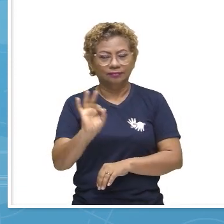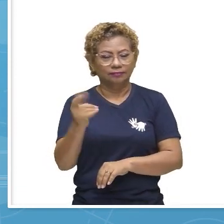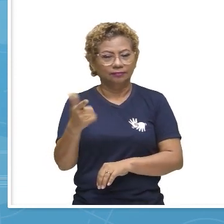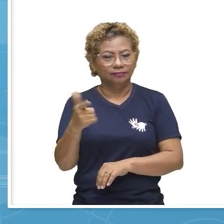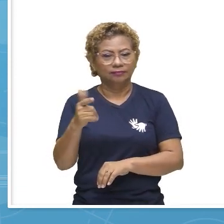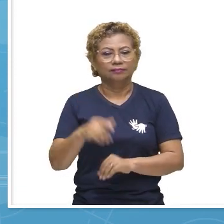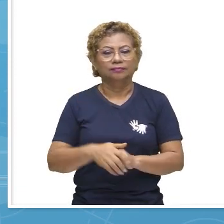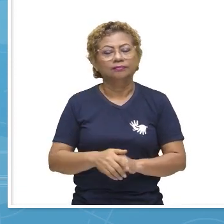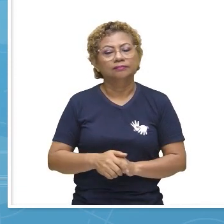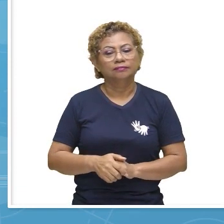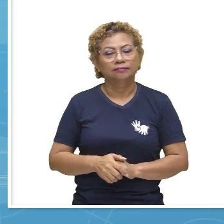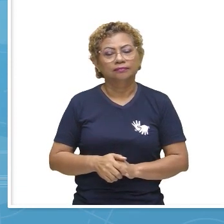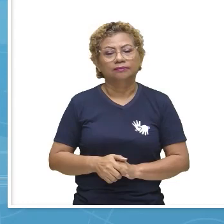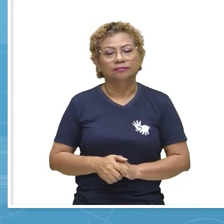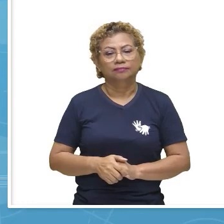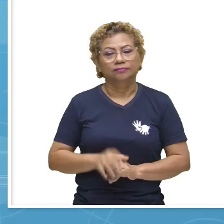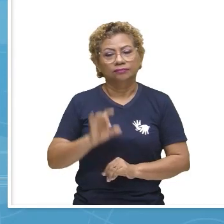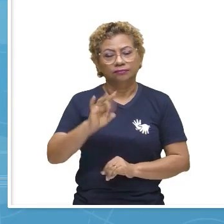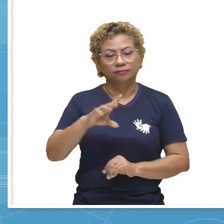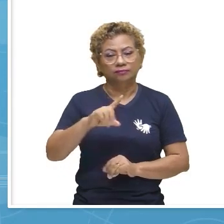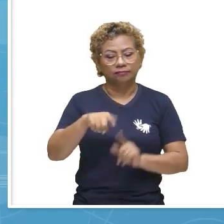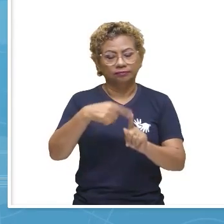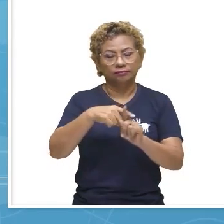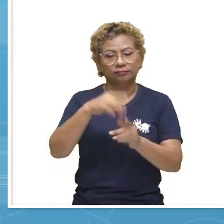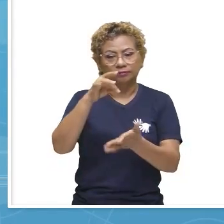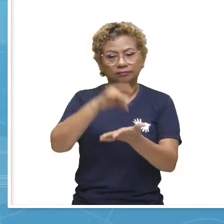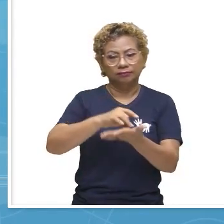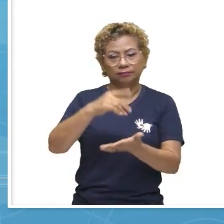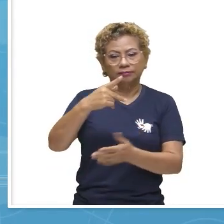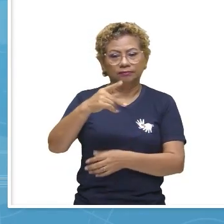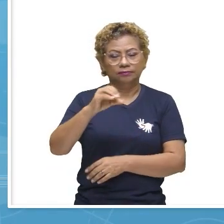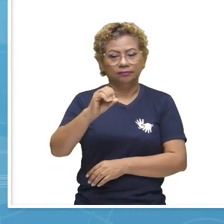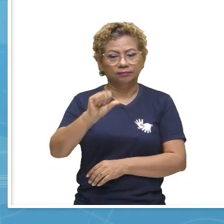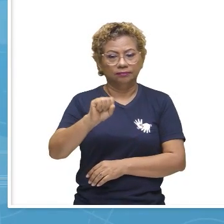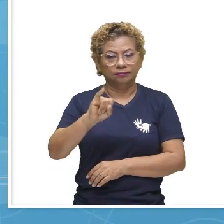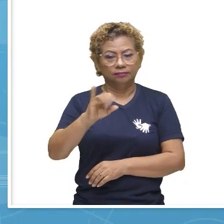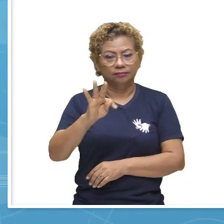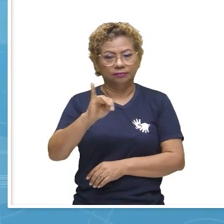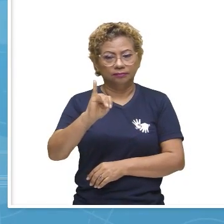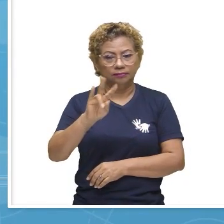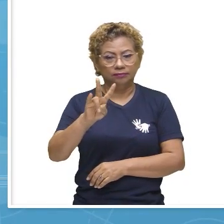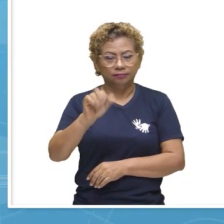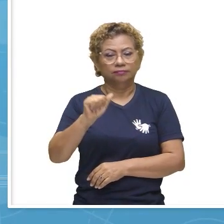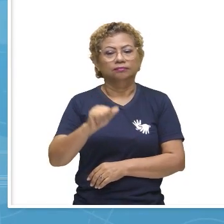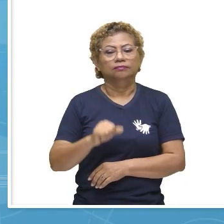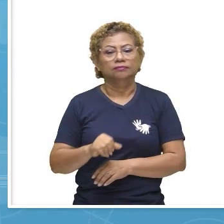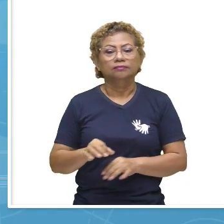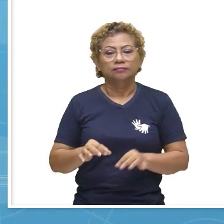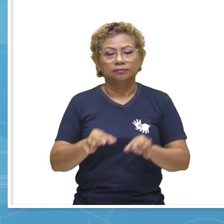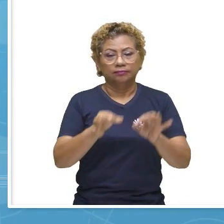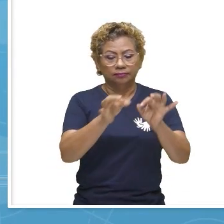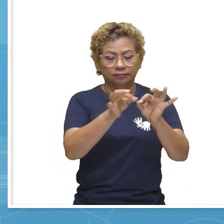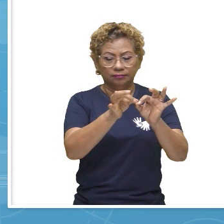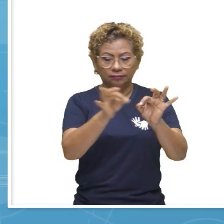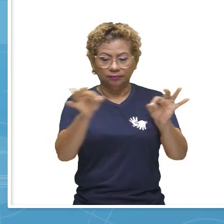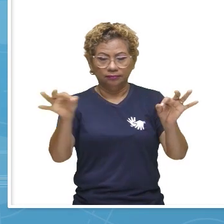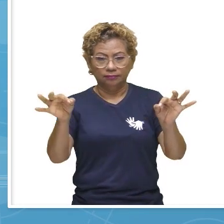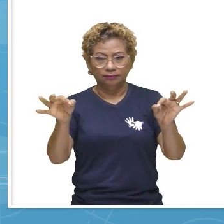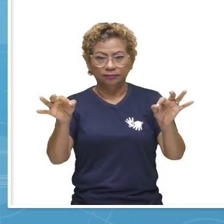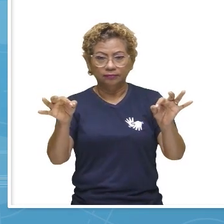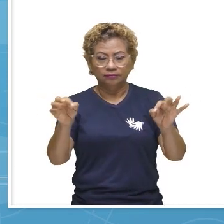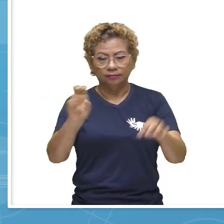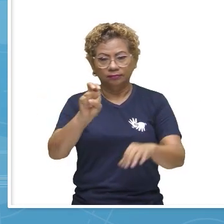o valor desse x aqui na medida? Essa medida aqui de x é de